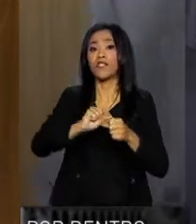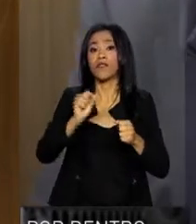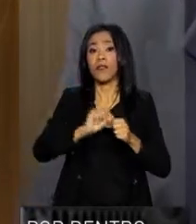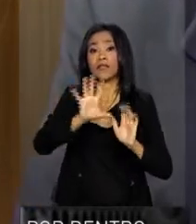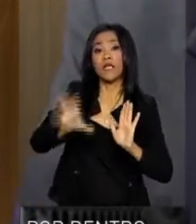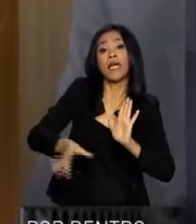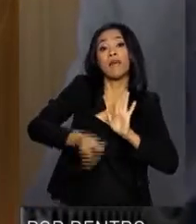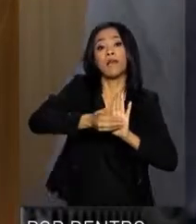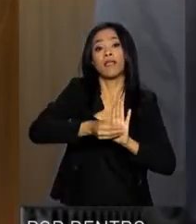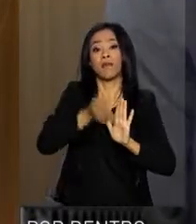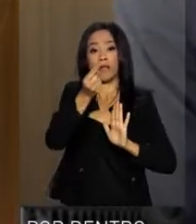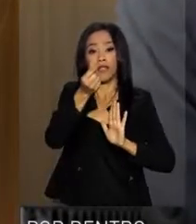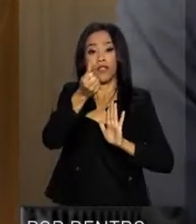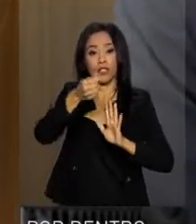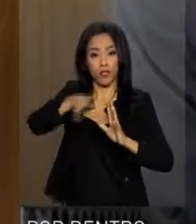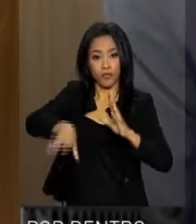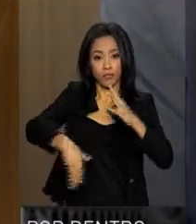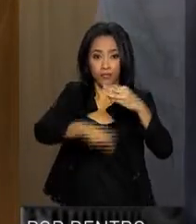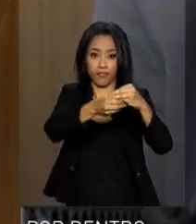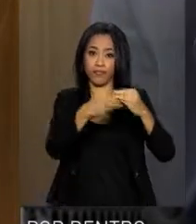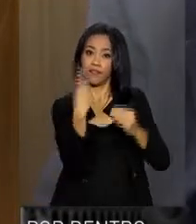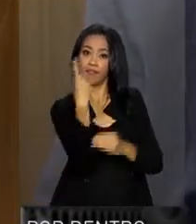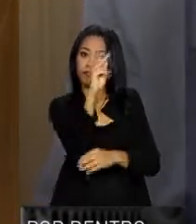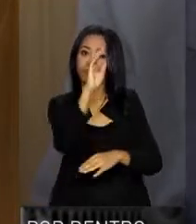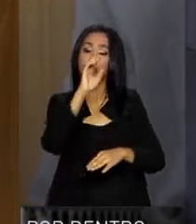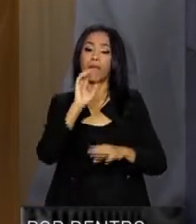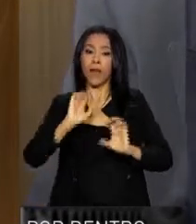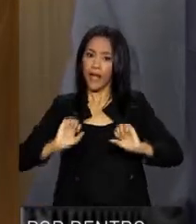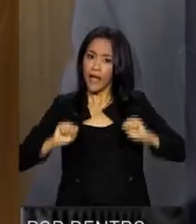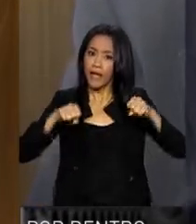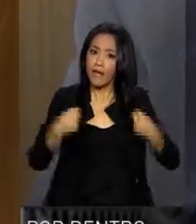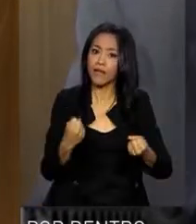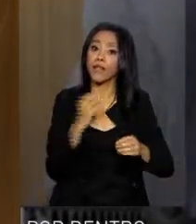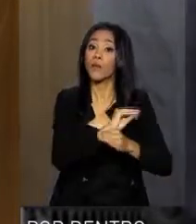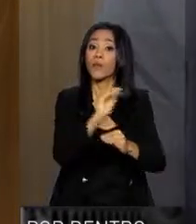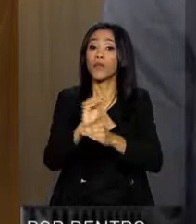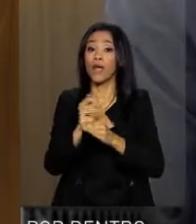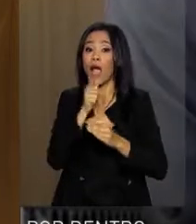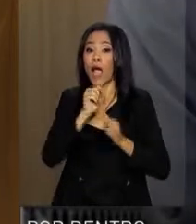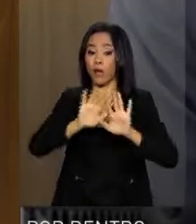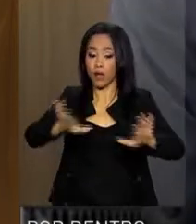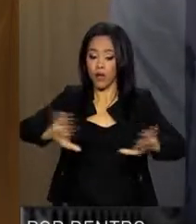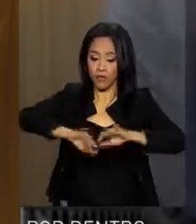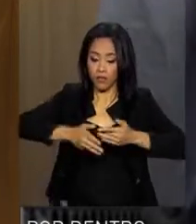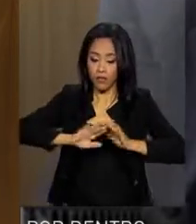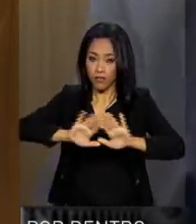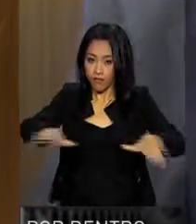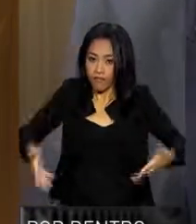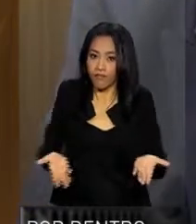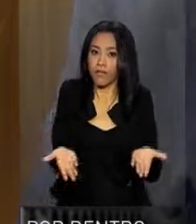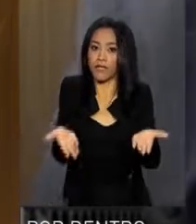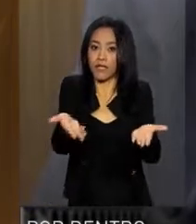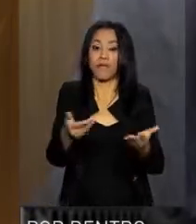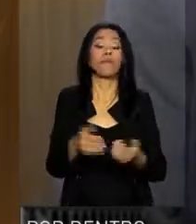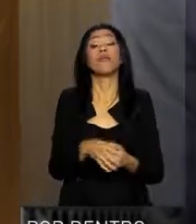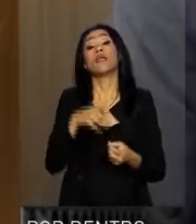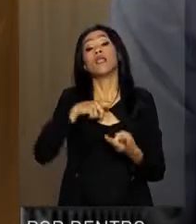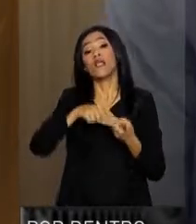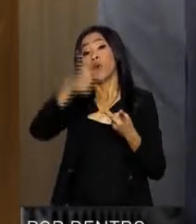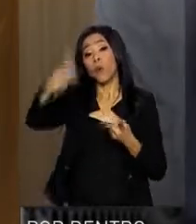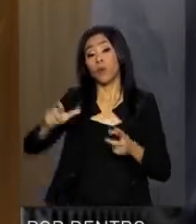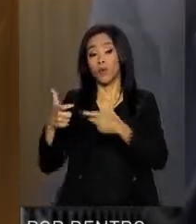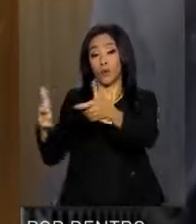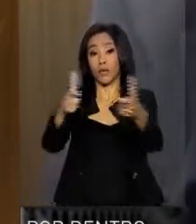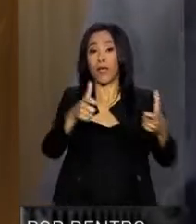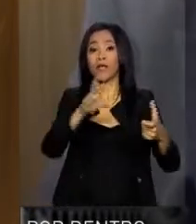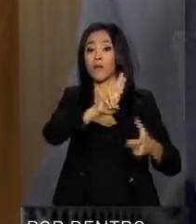revitalização dessas bacias por outro lado nós temos grandes parques no maranhão esses paquistão sendo tratado como